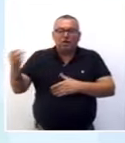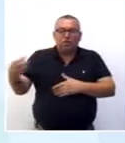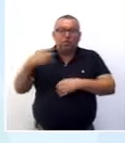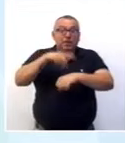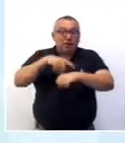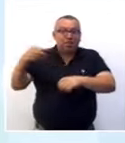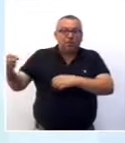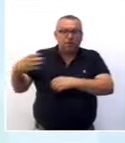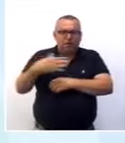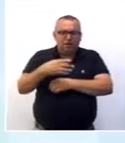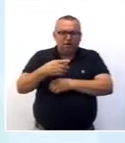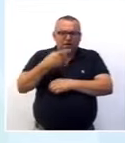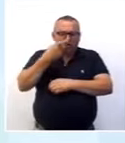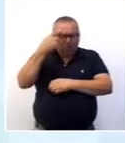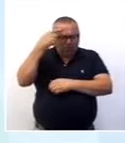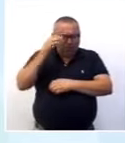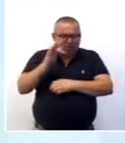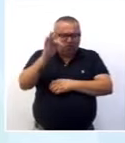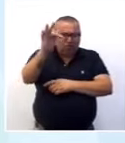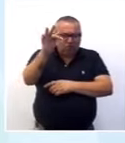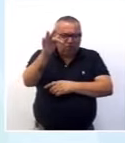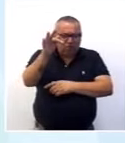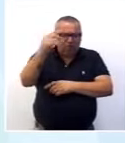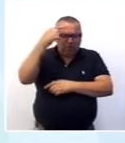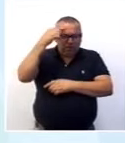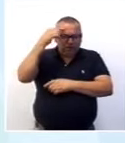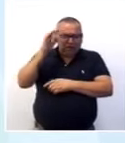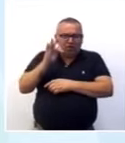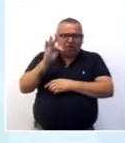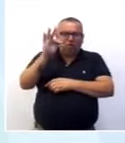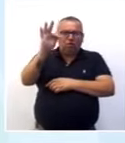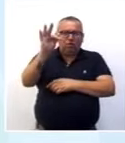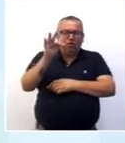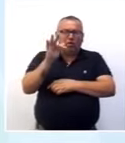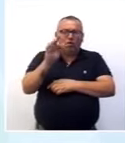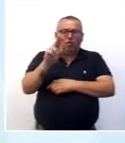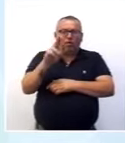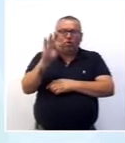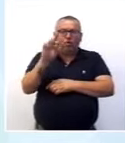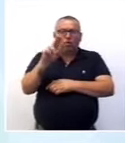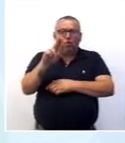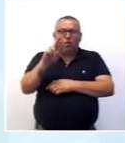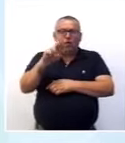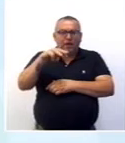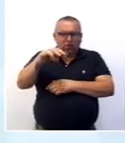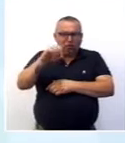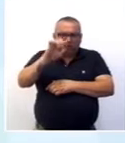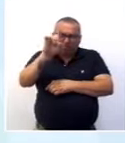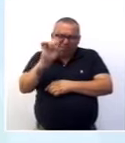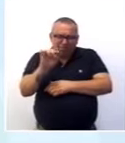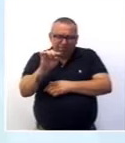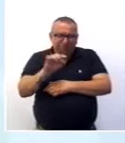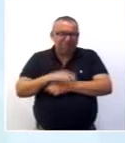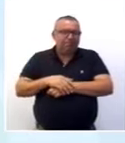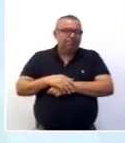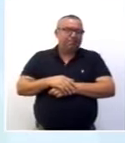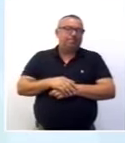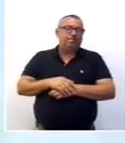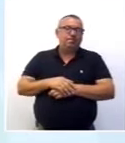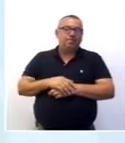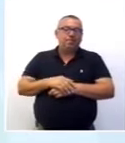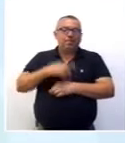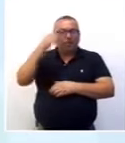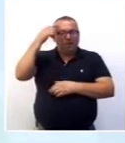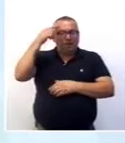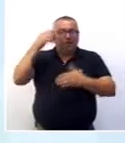é futurismo? É pensar o futurismo? Fica a dica. Vamos seguir? Então, pensando